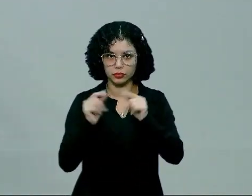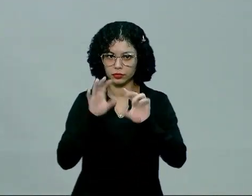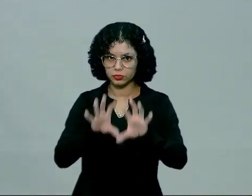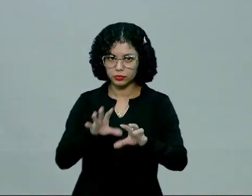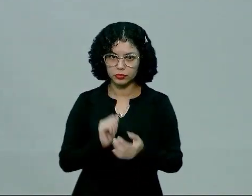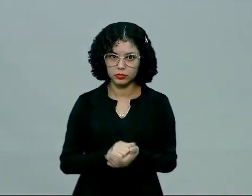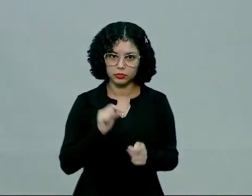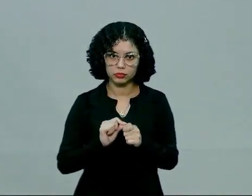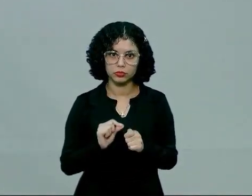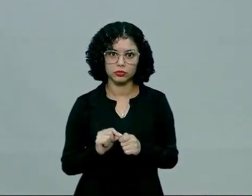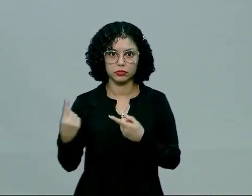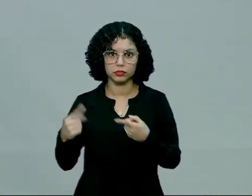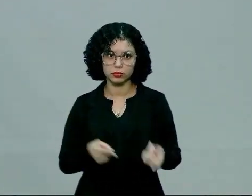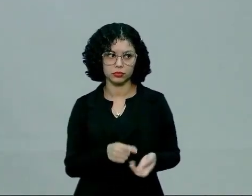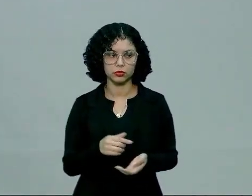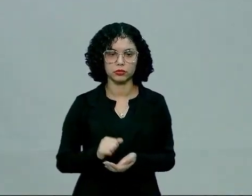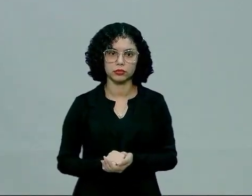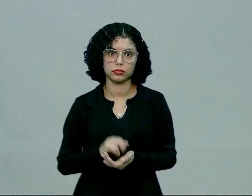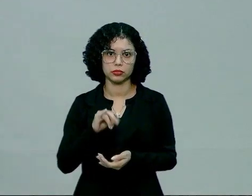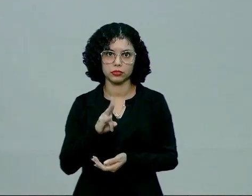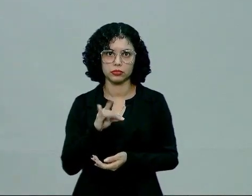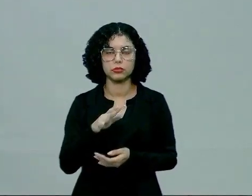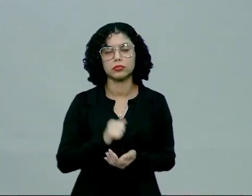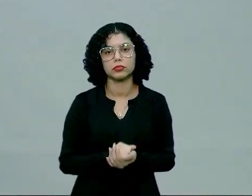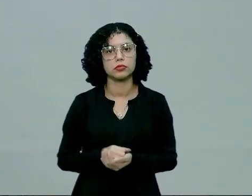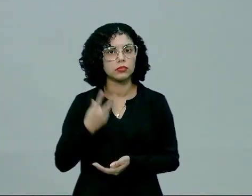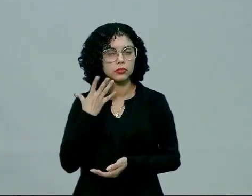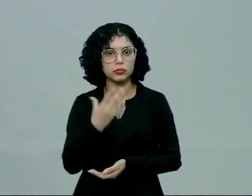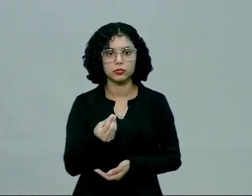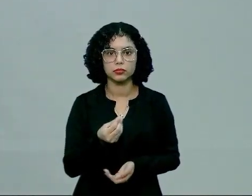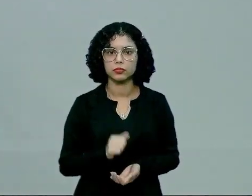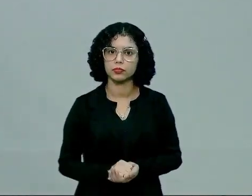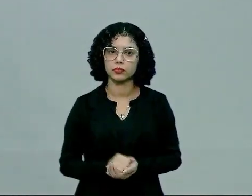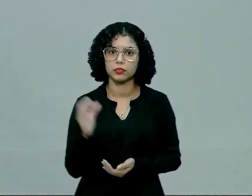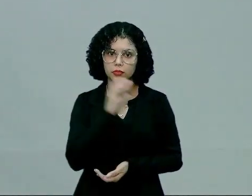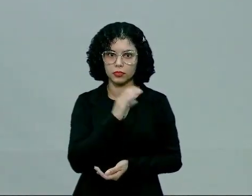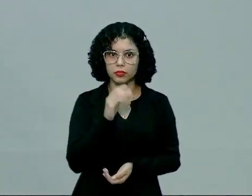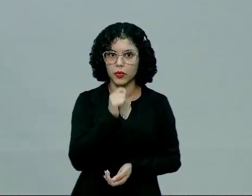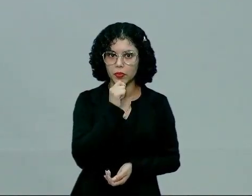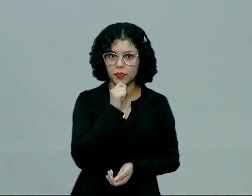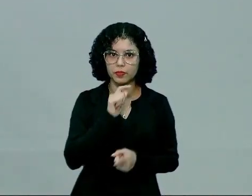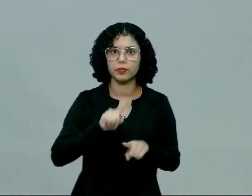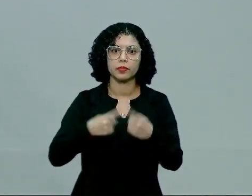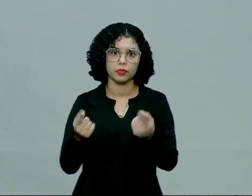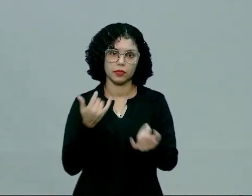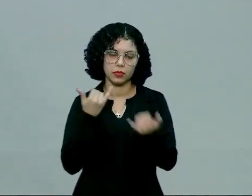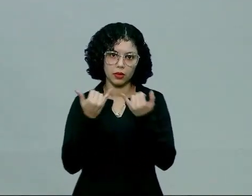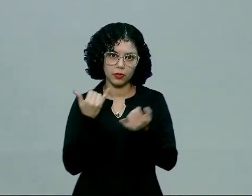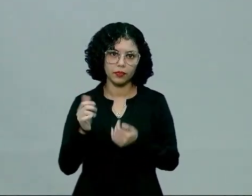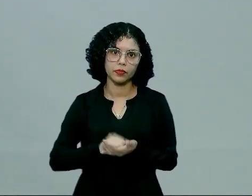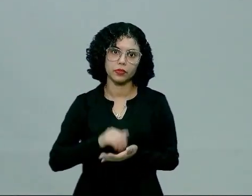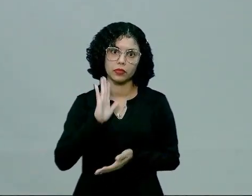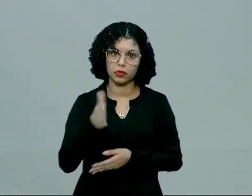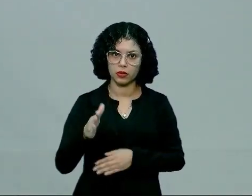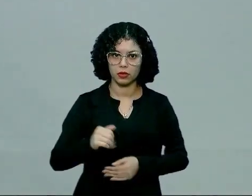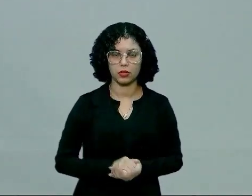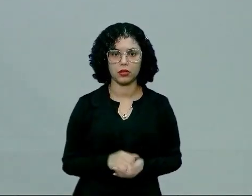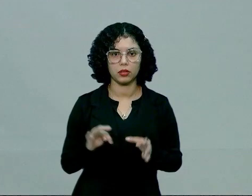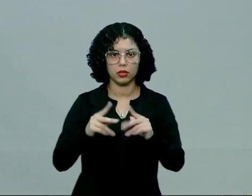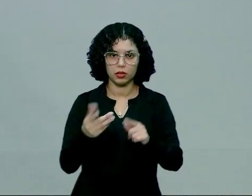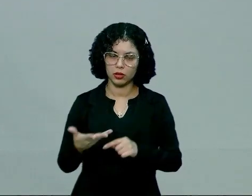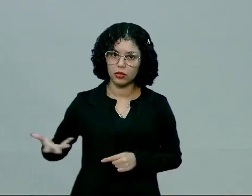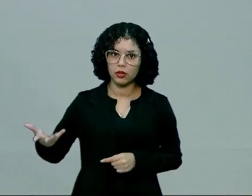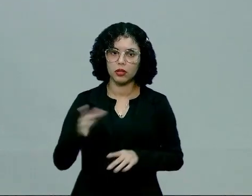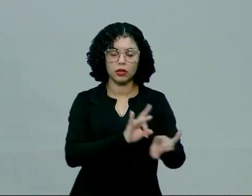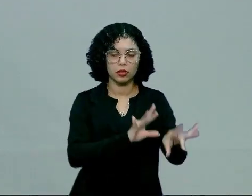isso feito esse esse vão porque é maratona a gente tá aqui ó só no pique só no gás porque ainda tem mais informação sim porque a gente já fez a